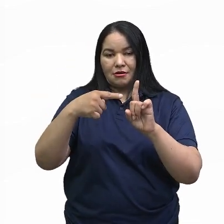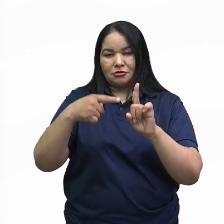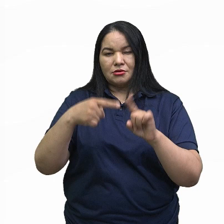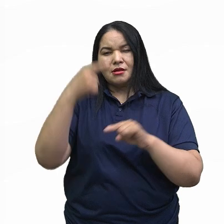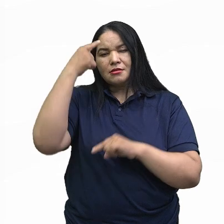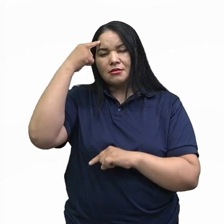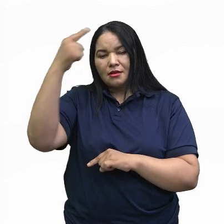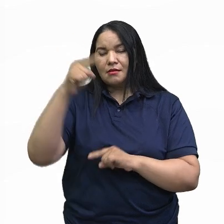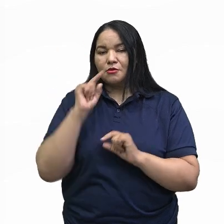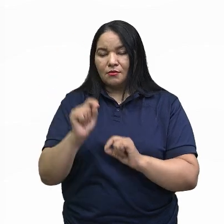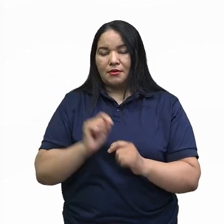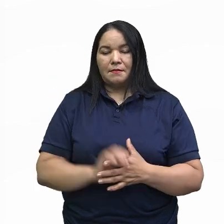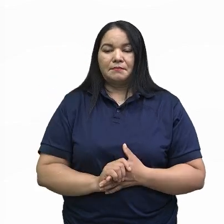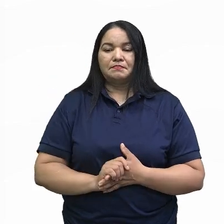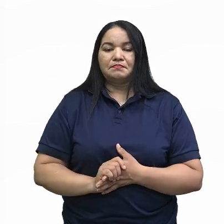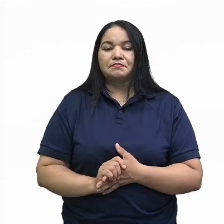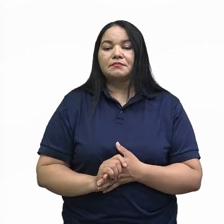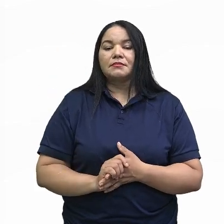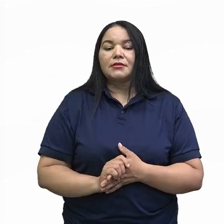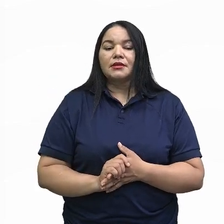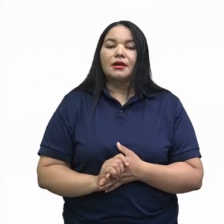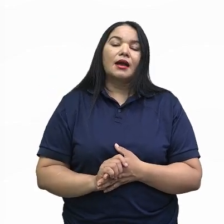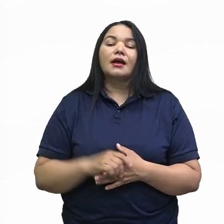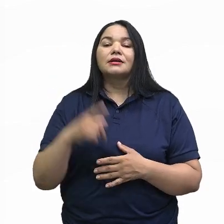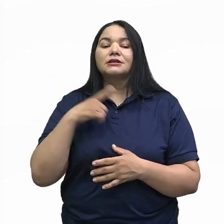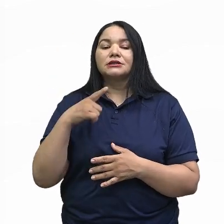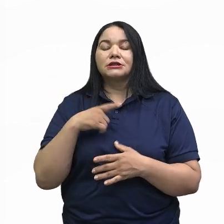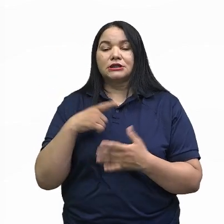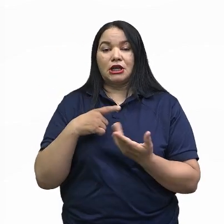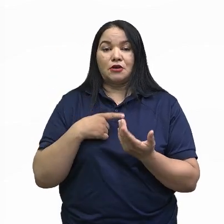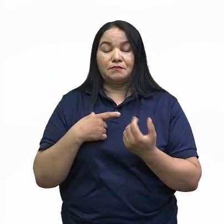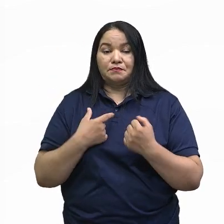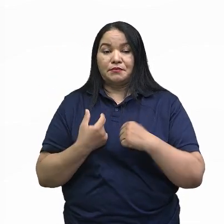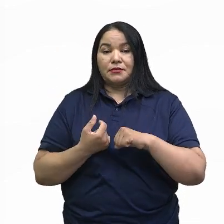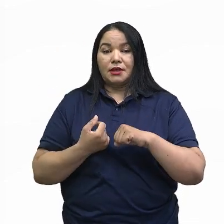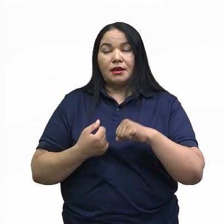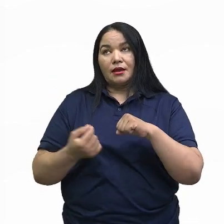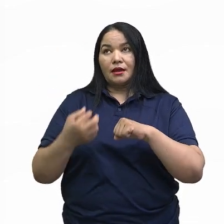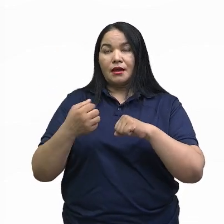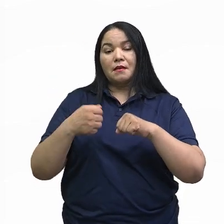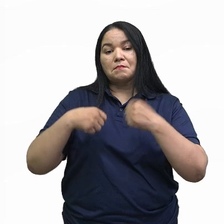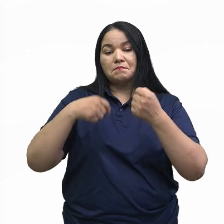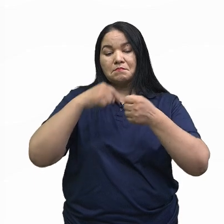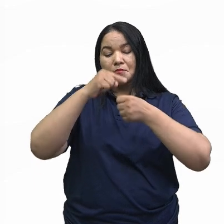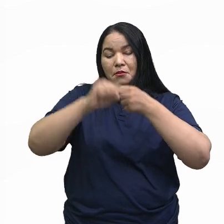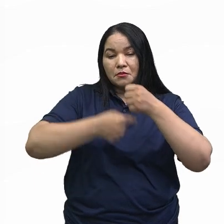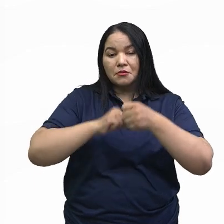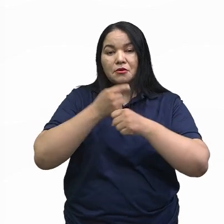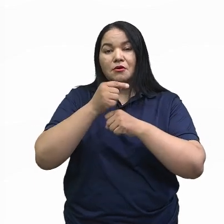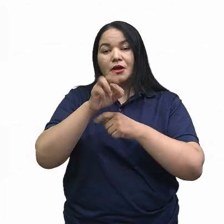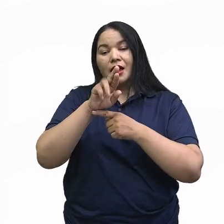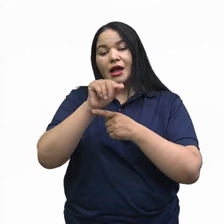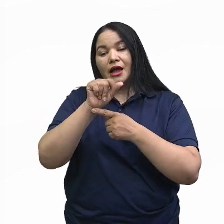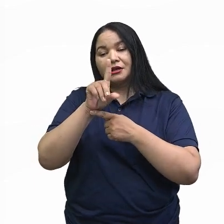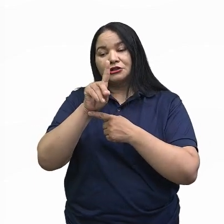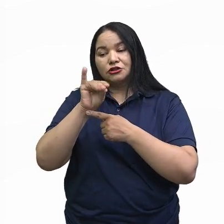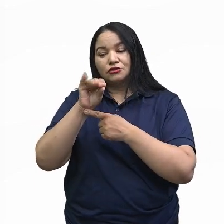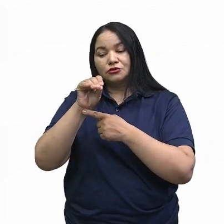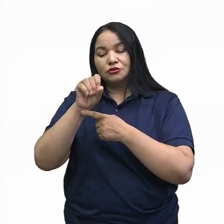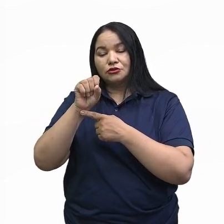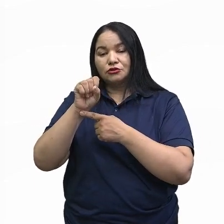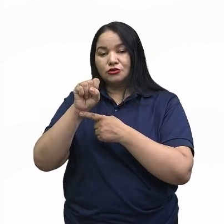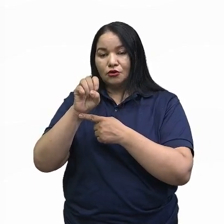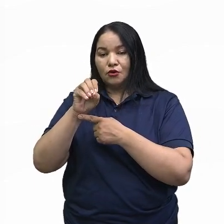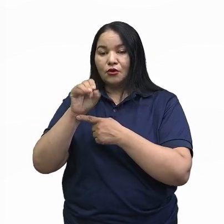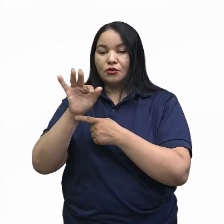que cada radioisótopo tem o seu próprio período de meia-vida. Existem radioisótopos, né,